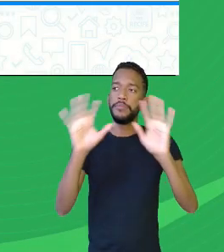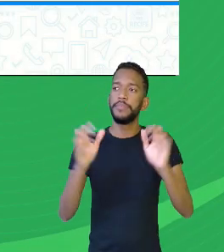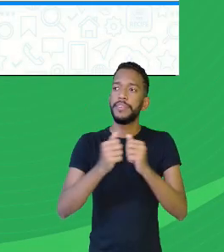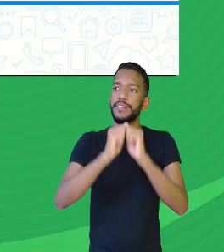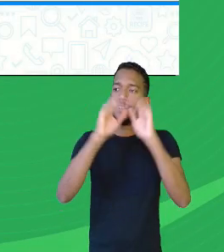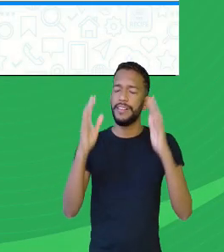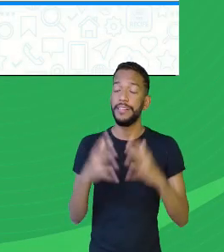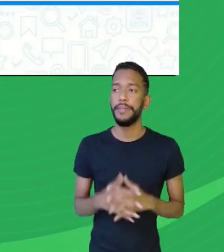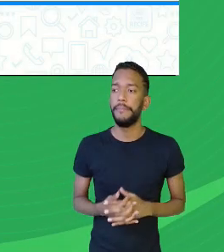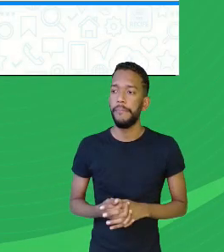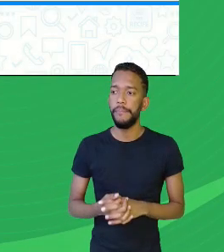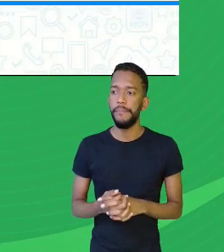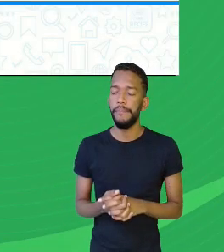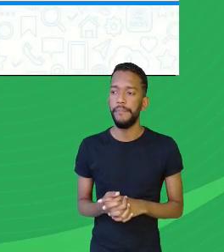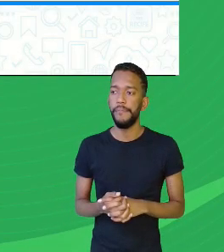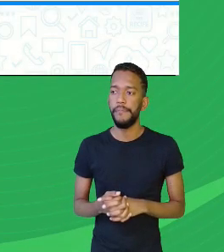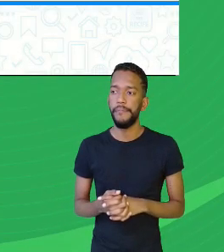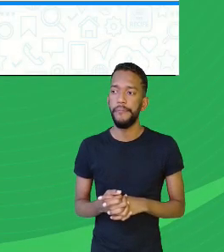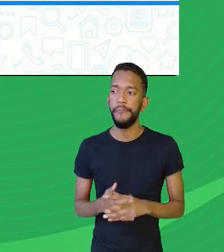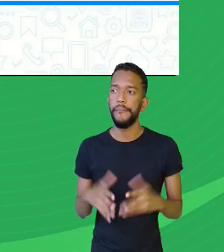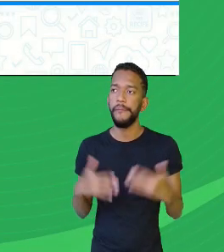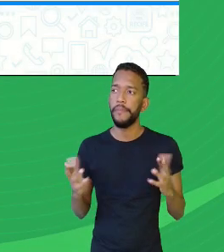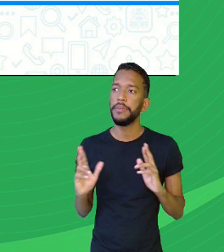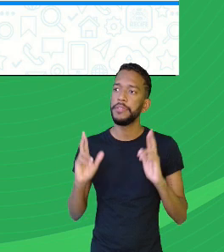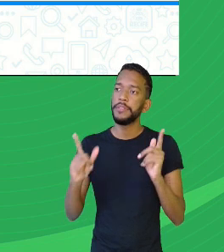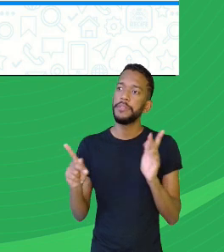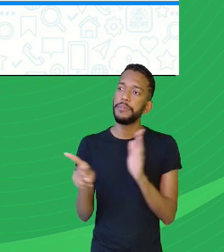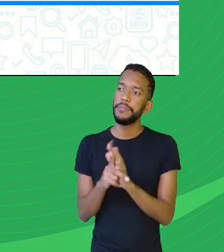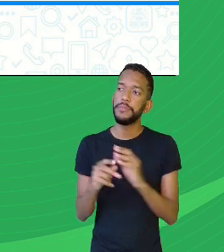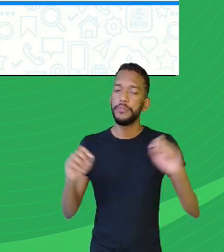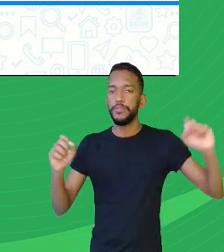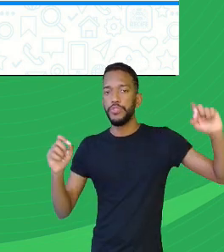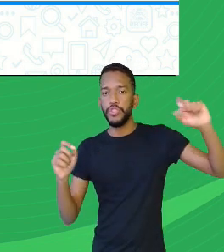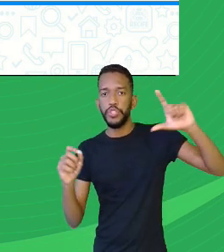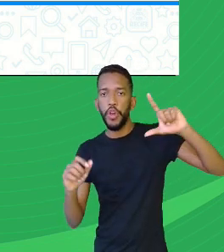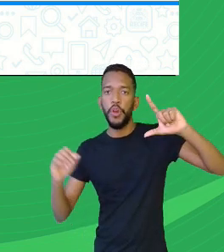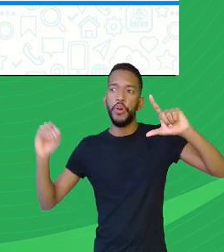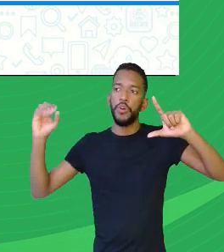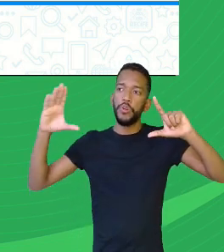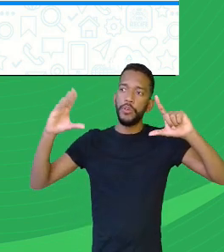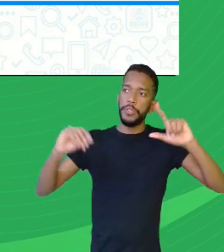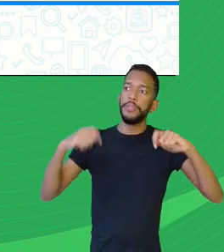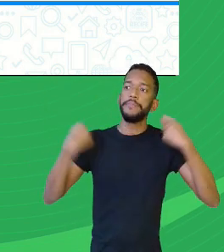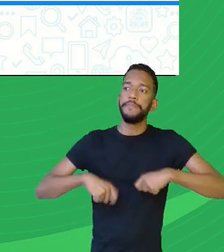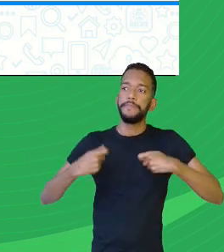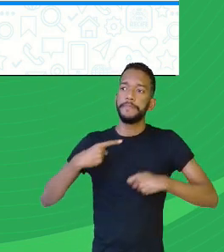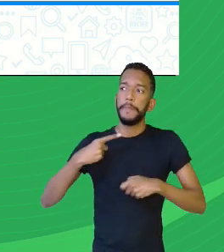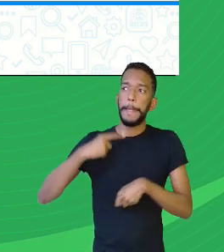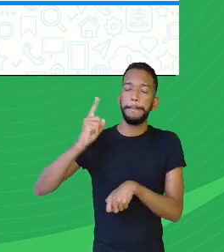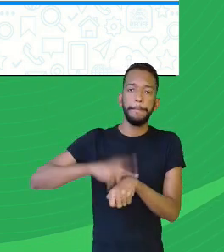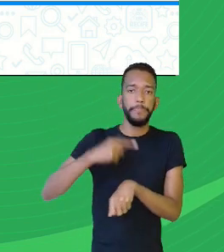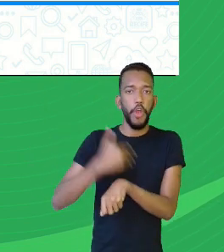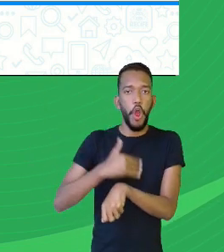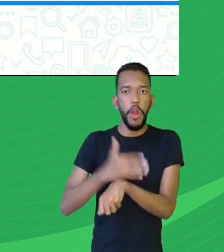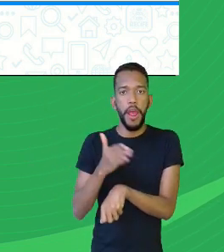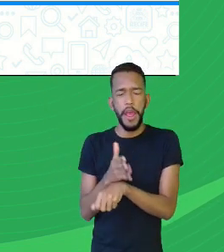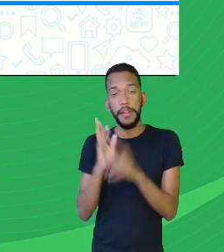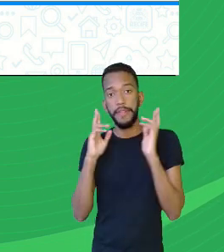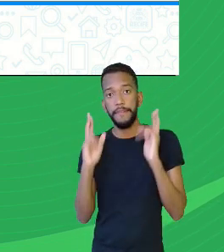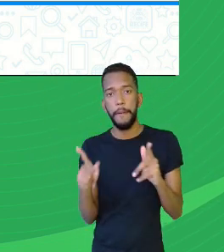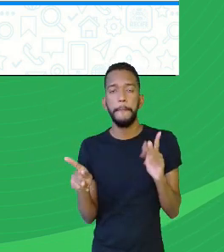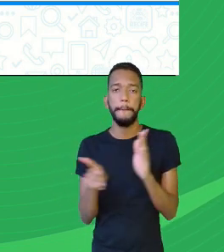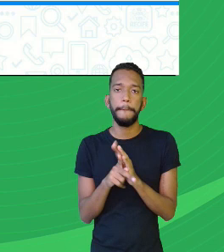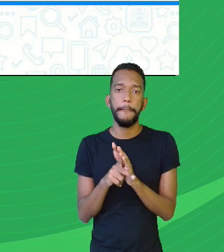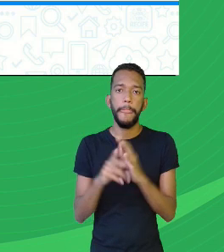isso. Então, essa diferença na oferta de luz criou a necessidade de estabelecer horários diferentes para